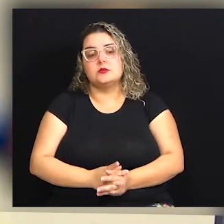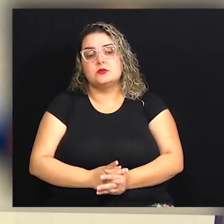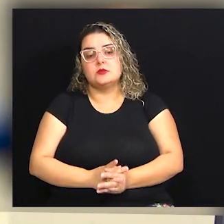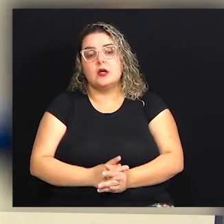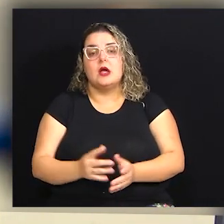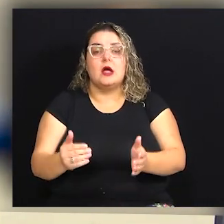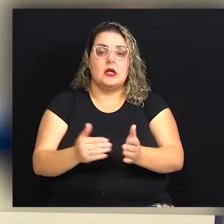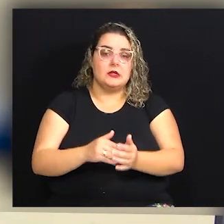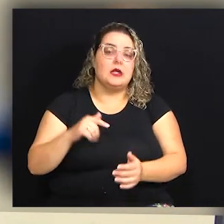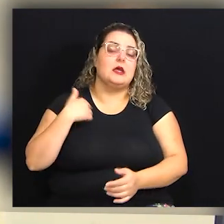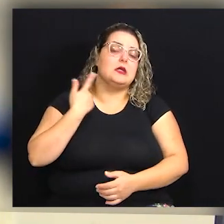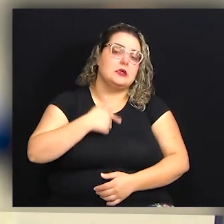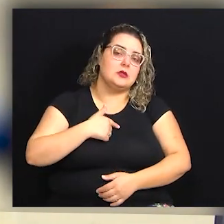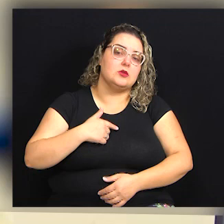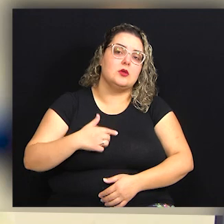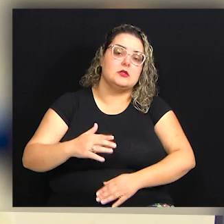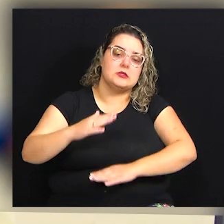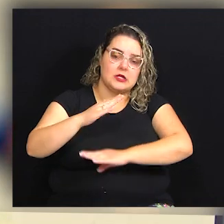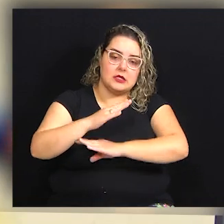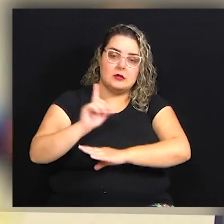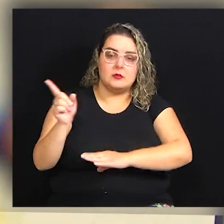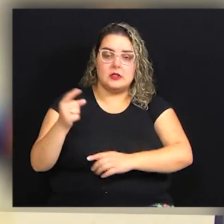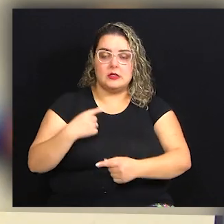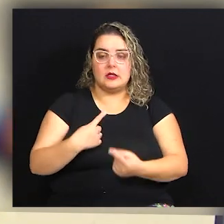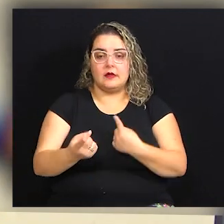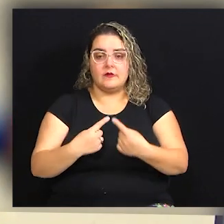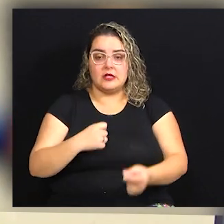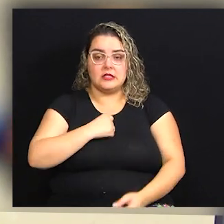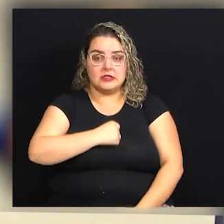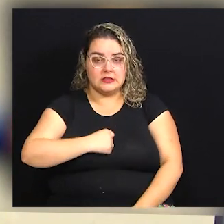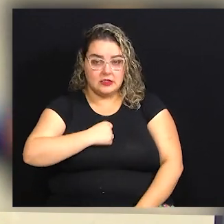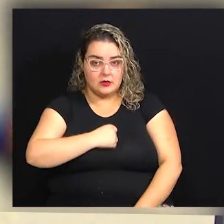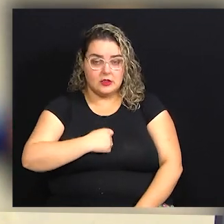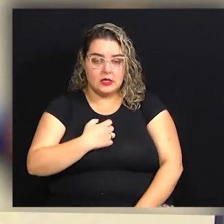provisoriamente, até que a nossa casa lá na Avenida Saudade